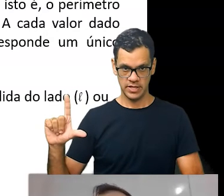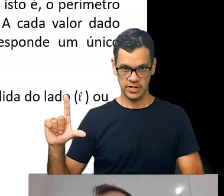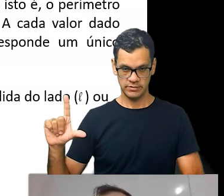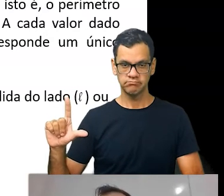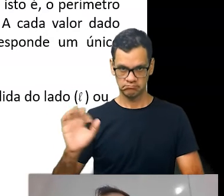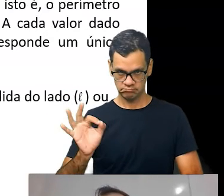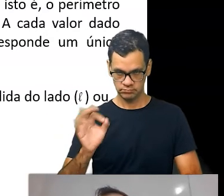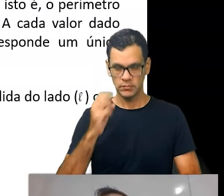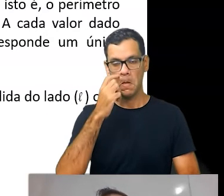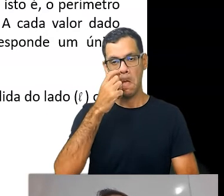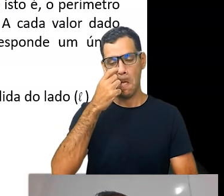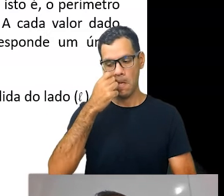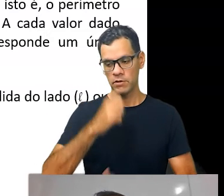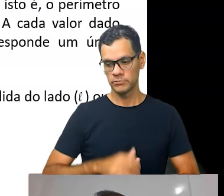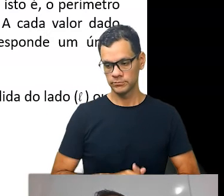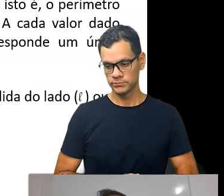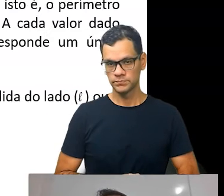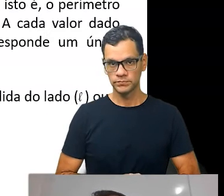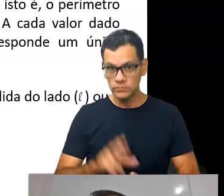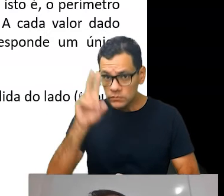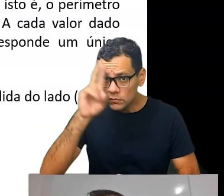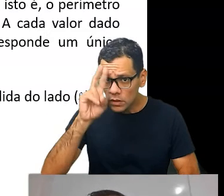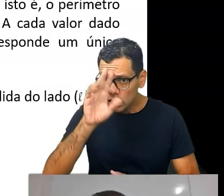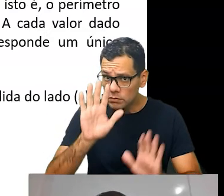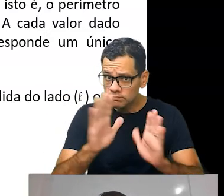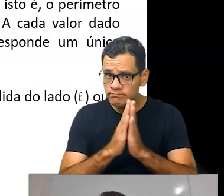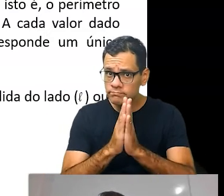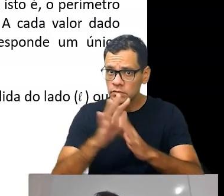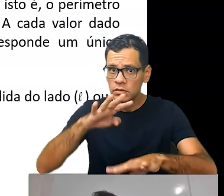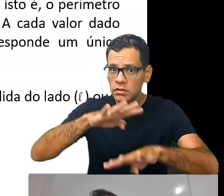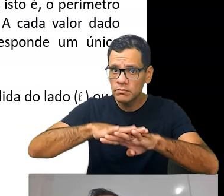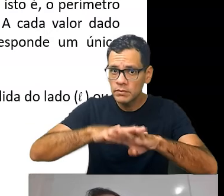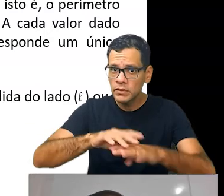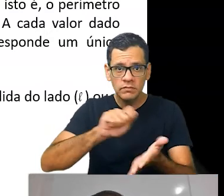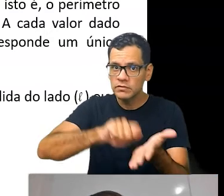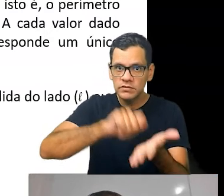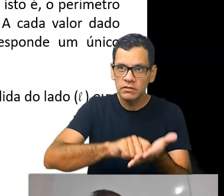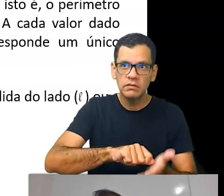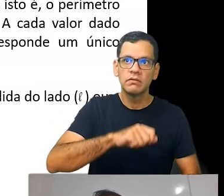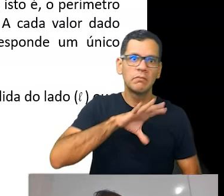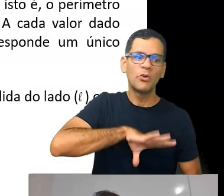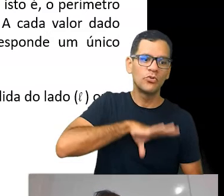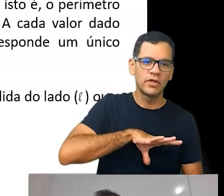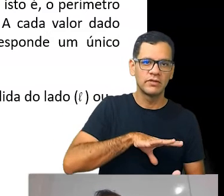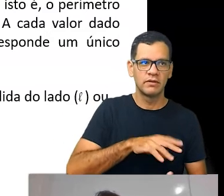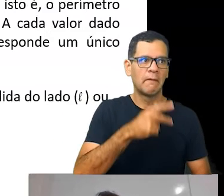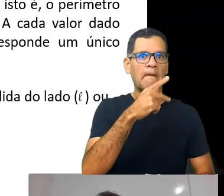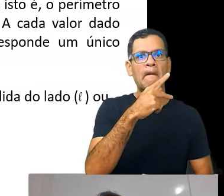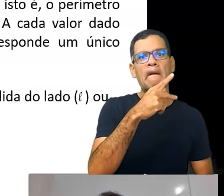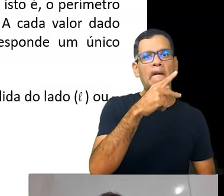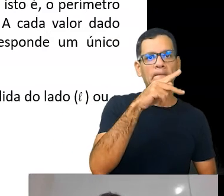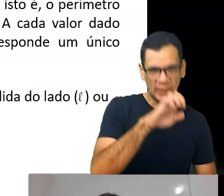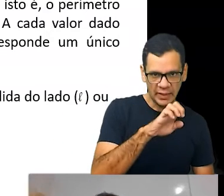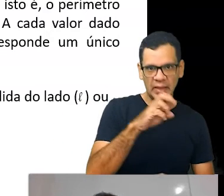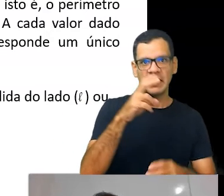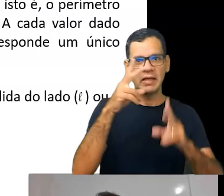medida do lado. Ou P, que é igual a 4 vezes L. Gente, lembre-se que em matemática a gente não fica escrevendo em